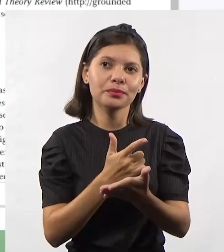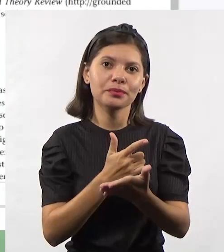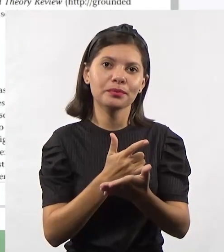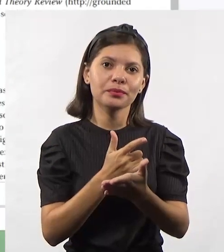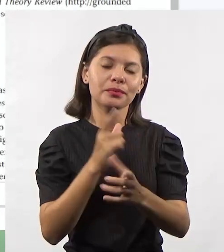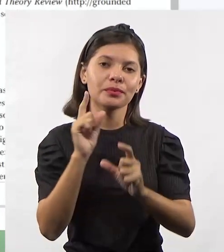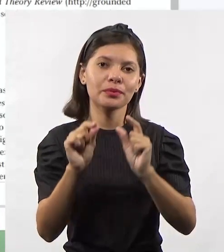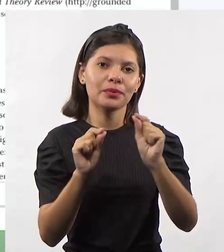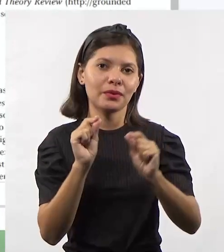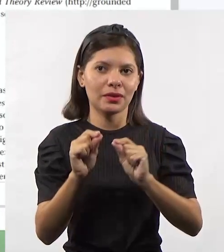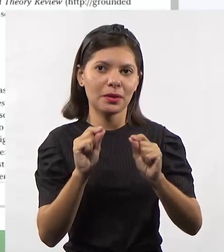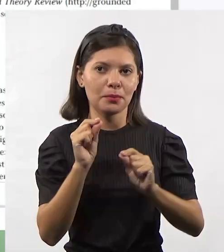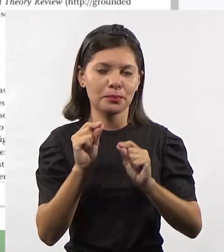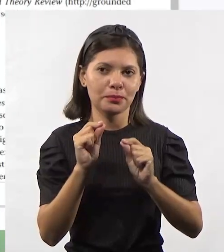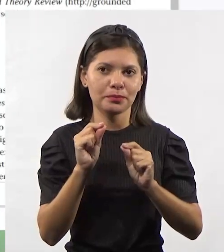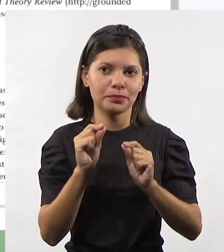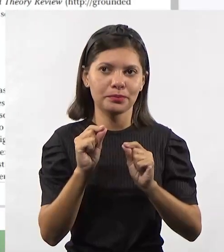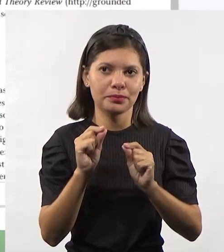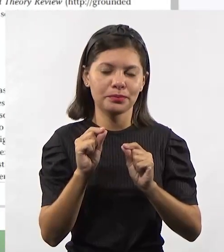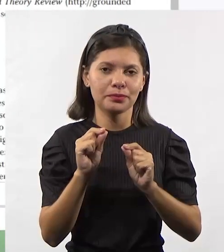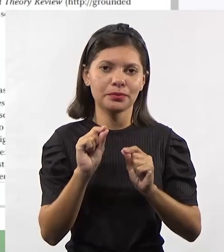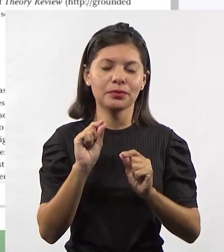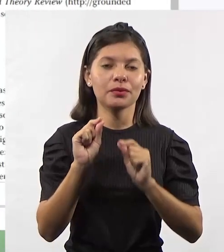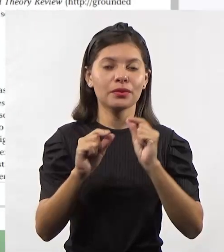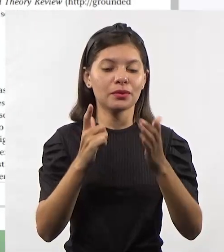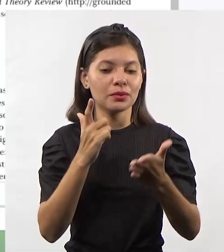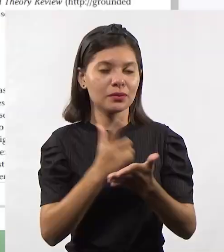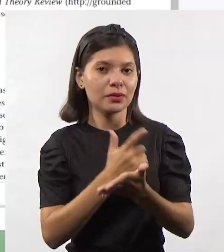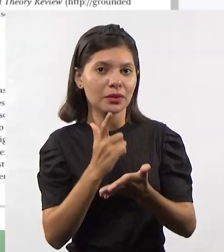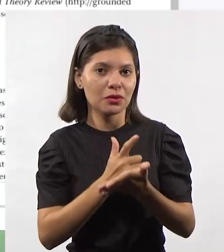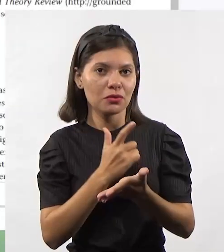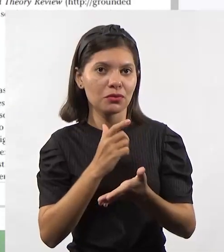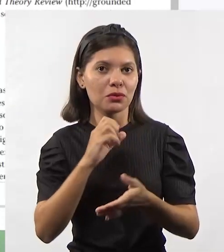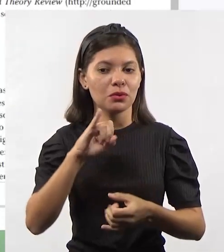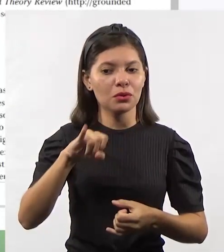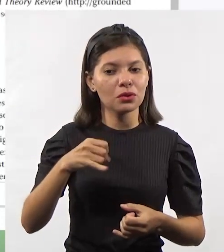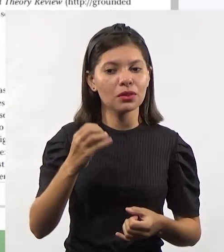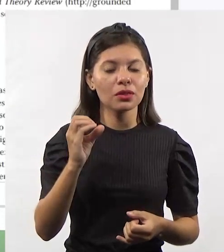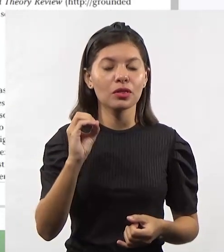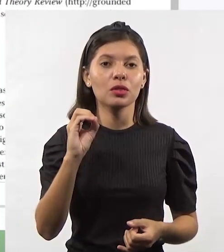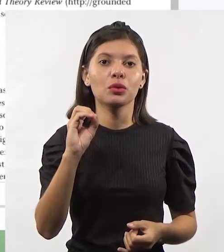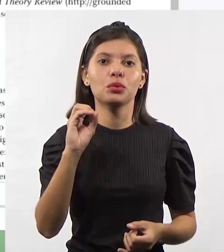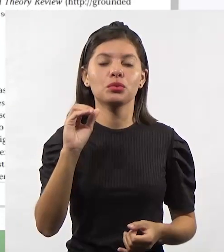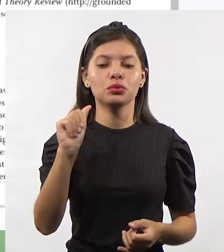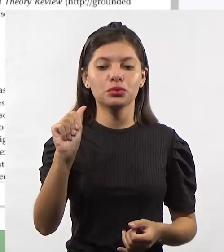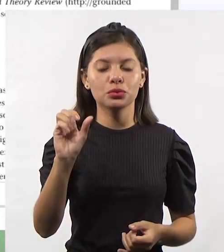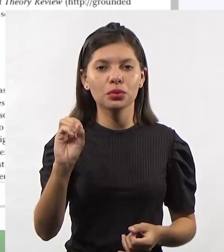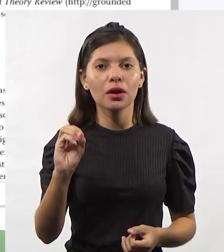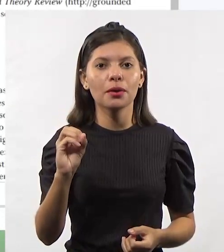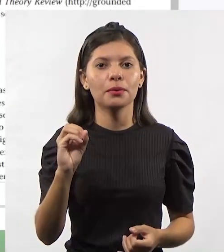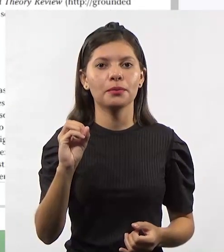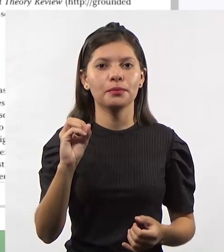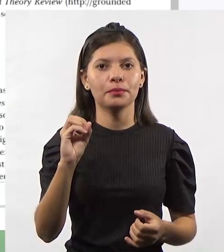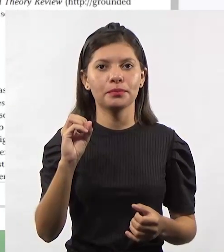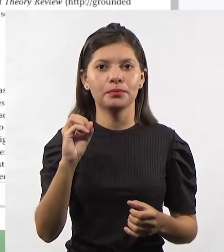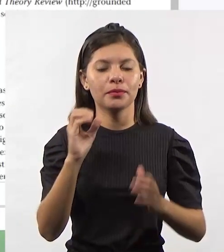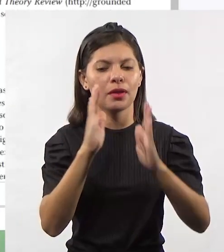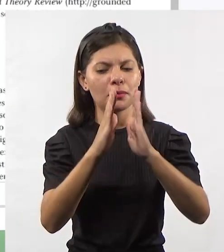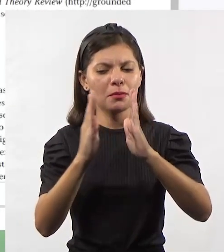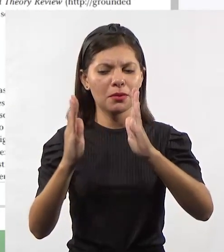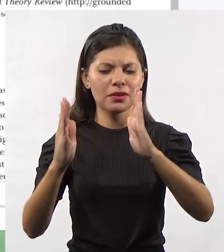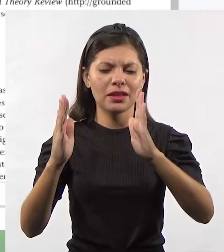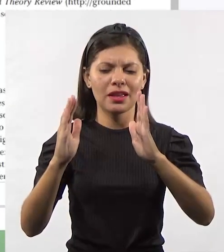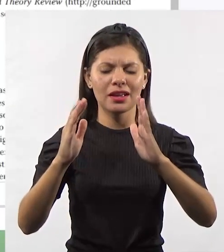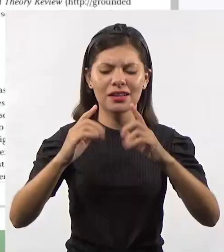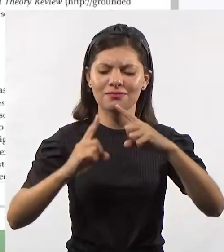tá carregando aqui né o livro do João mata lá na biblioteca virtual e você tem aqui ó todos esses